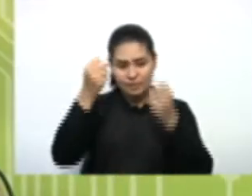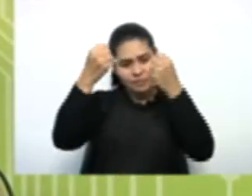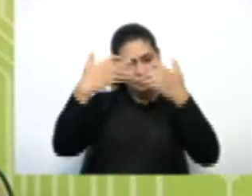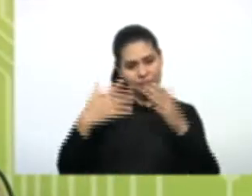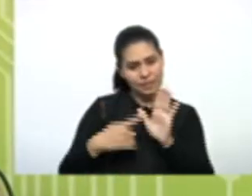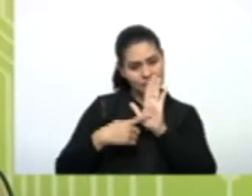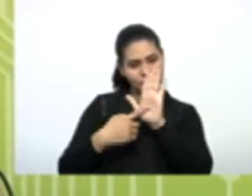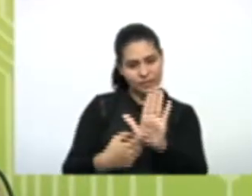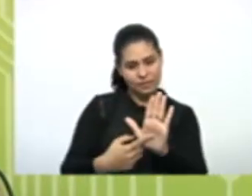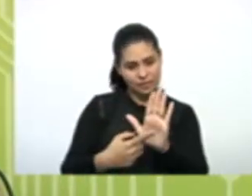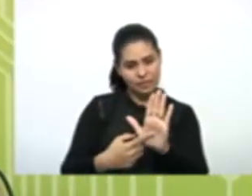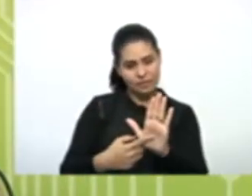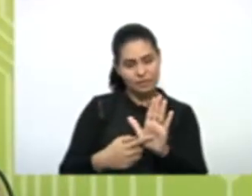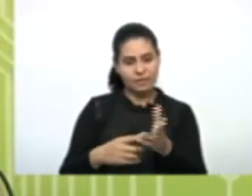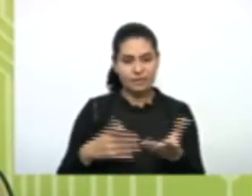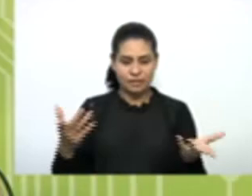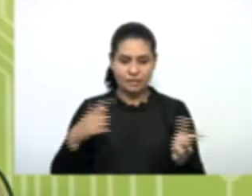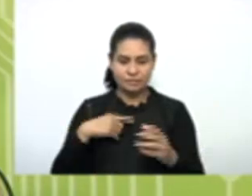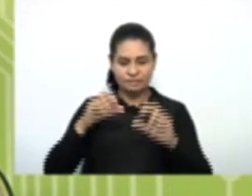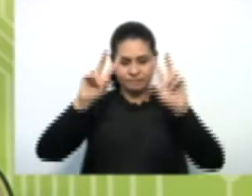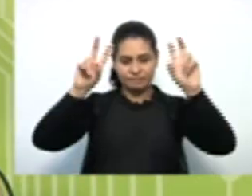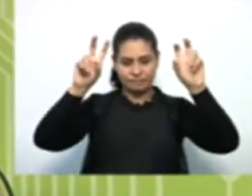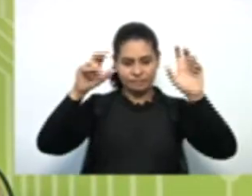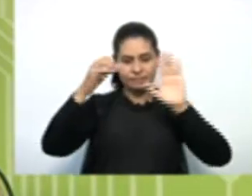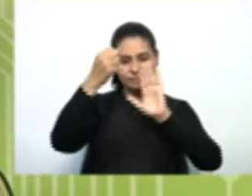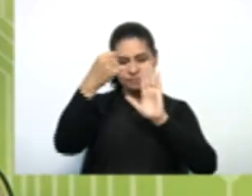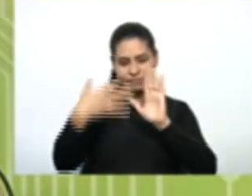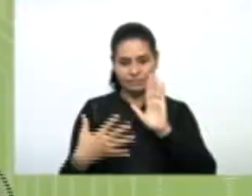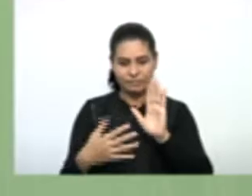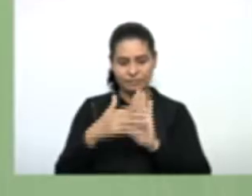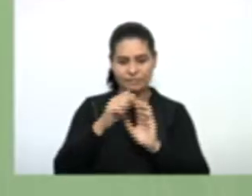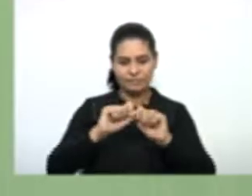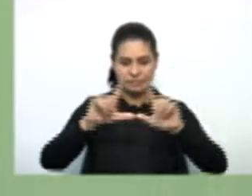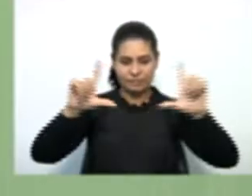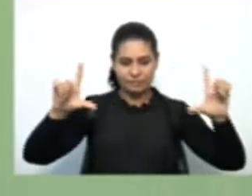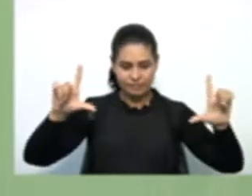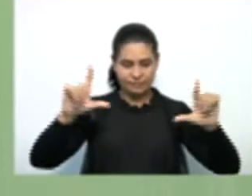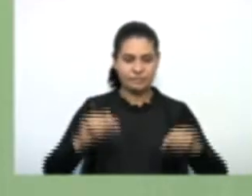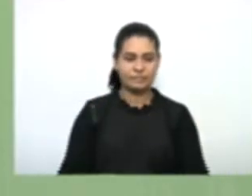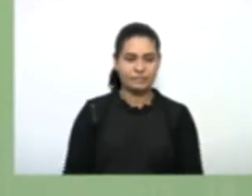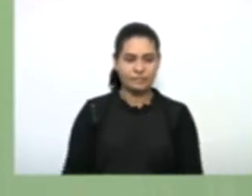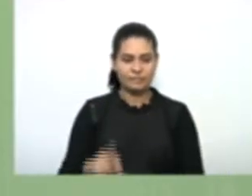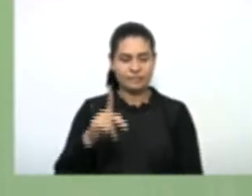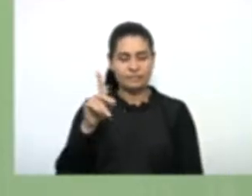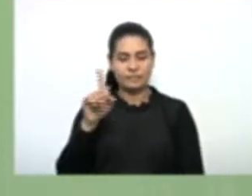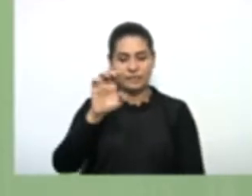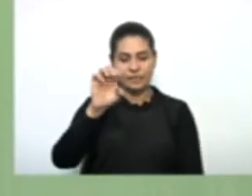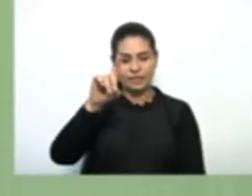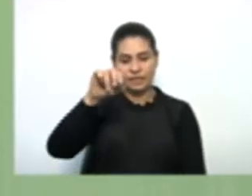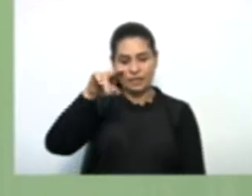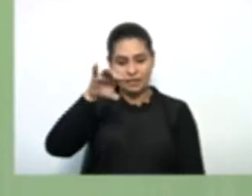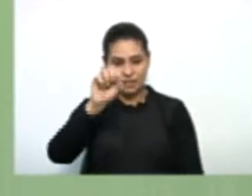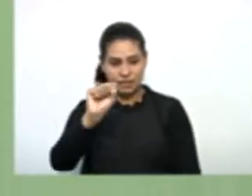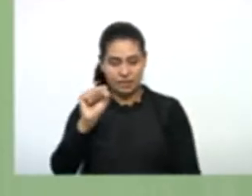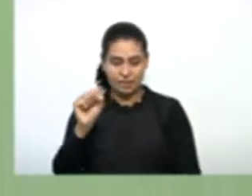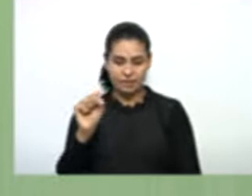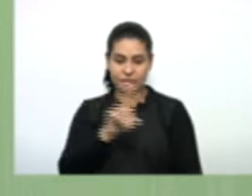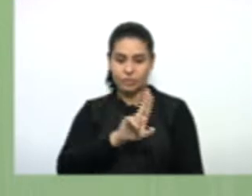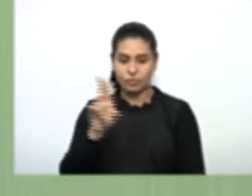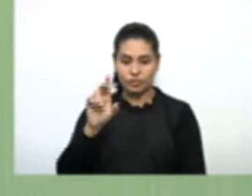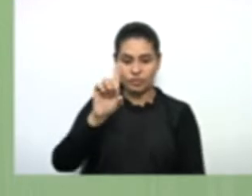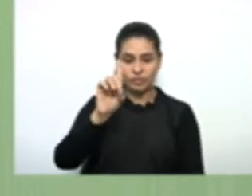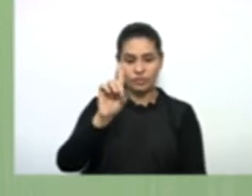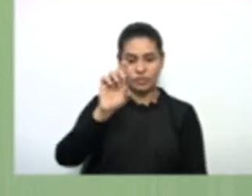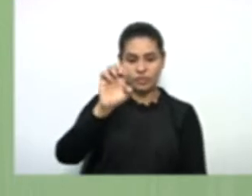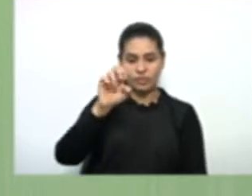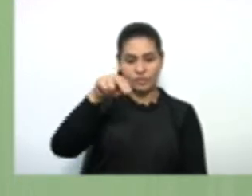de apresentar a gente para vocês aqui. Vamos ver nos slides a apresentação dos professores. Essa disciplina então será apresentada por mim, sou a professora